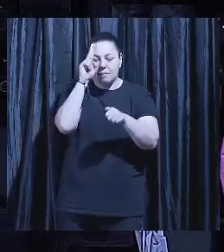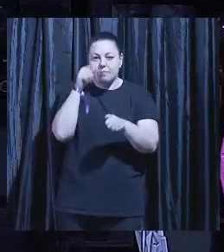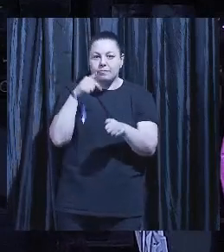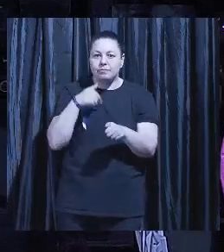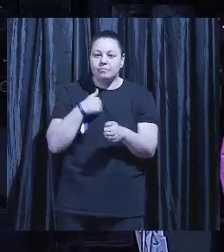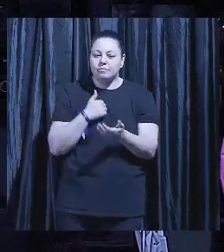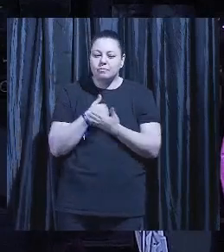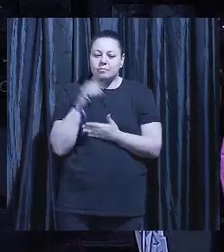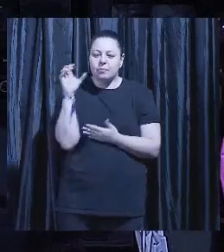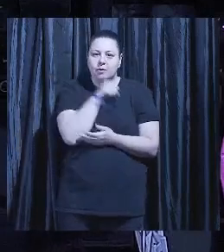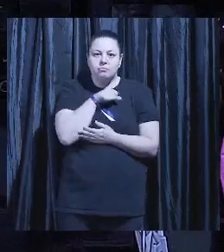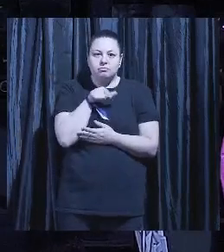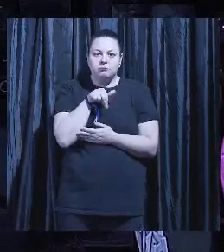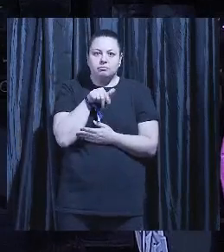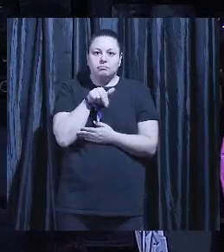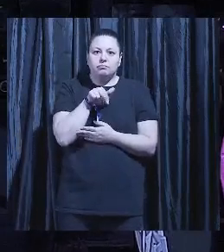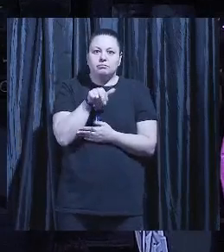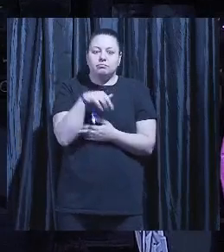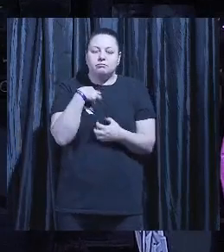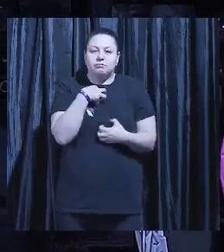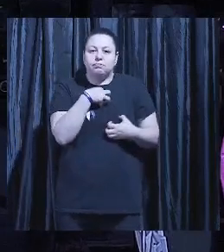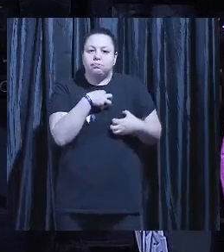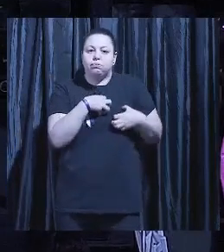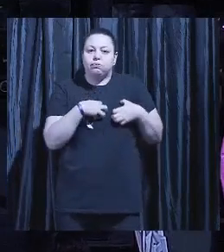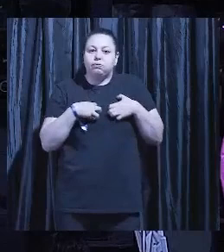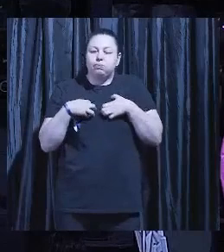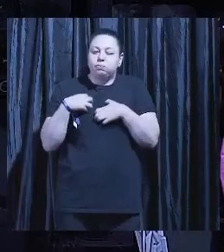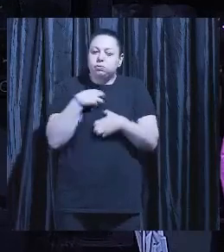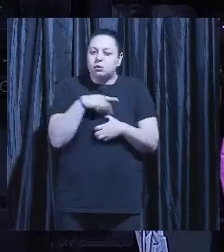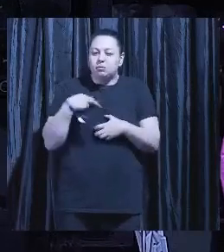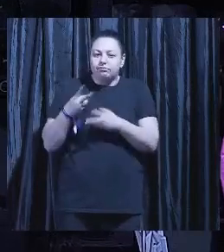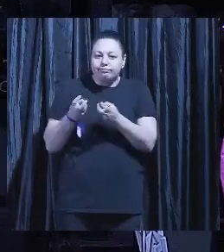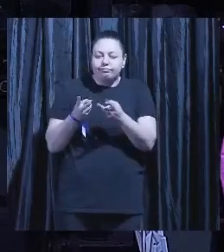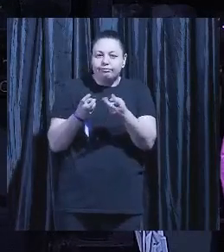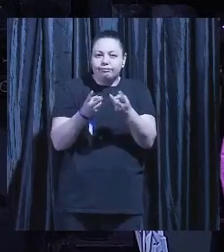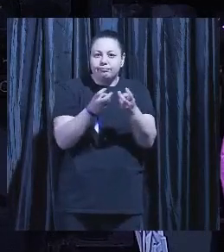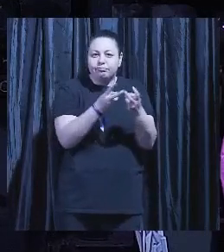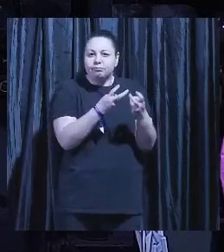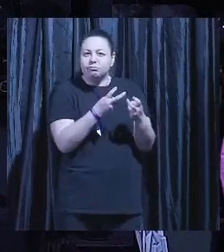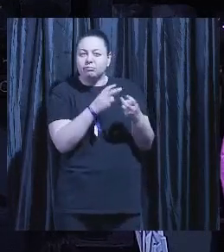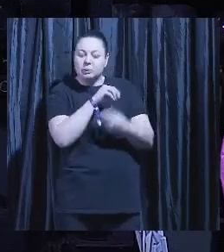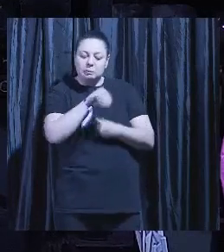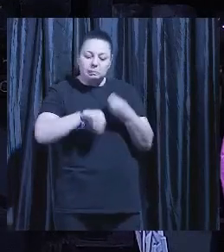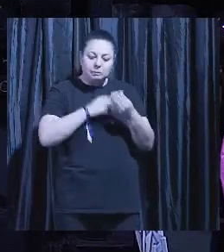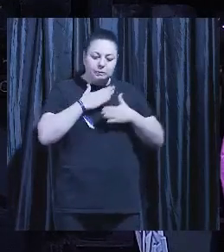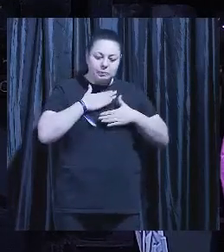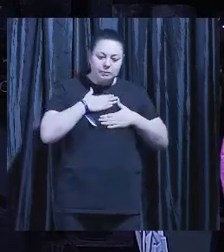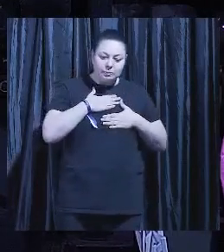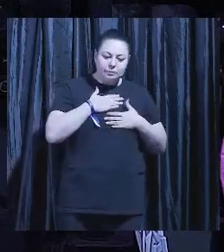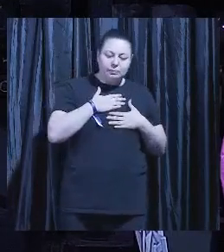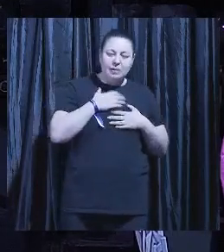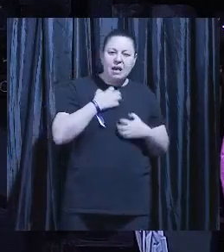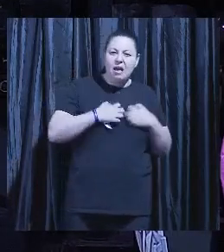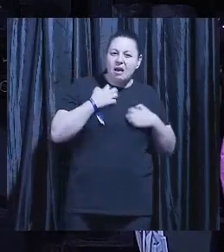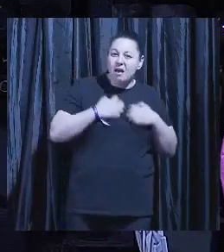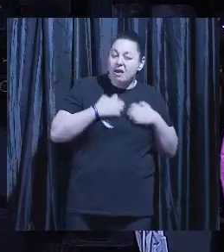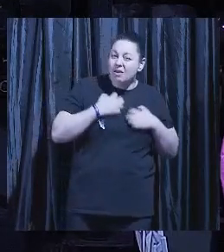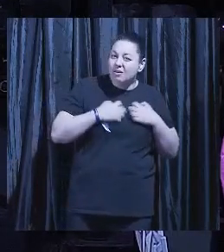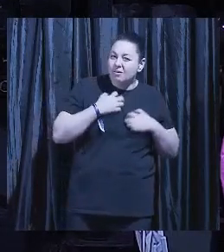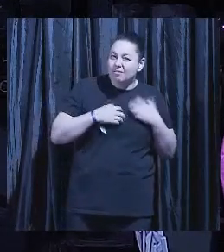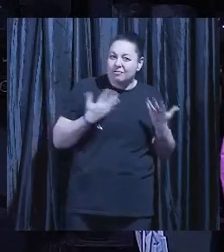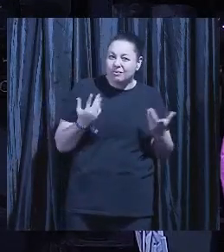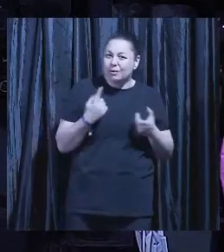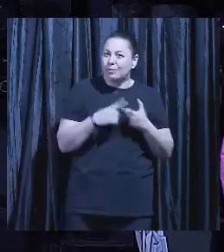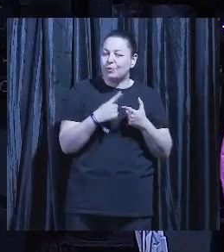o passo, a ficar desesperada da situação, com um pouco de raiva de mim mesma por estar passando